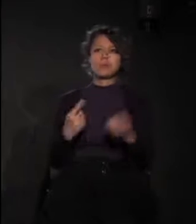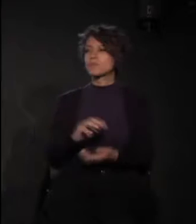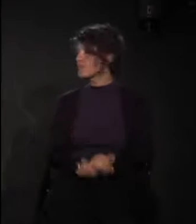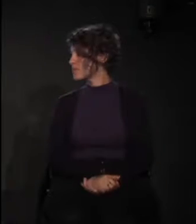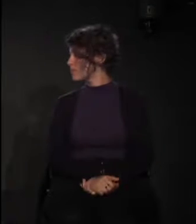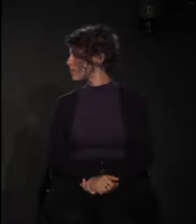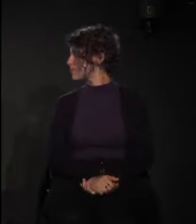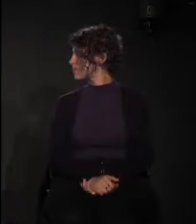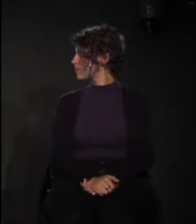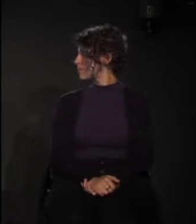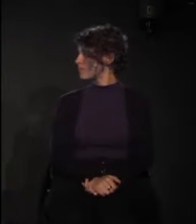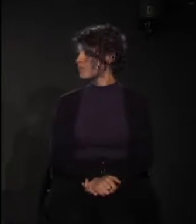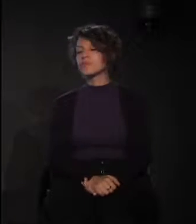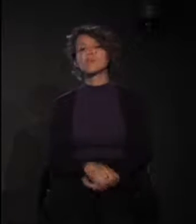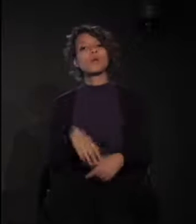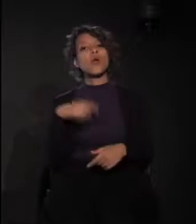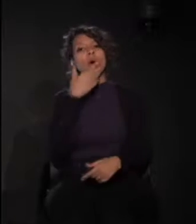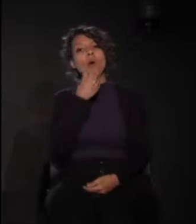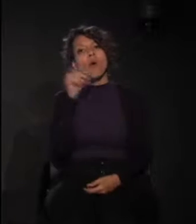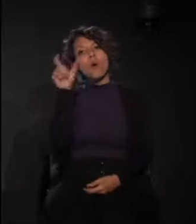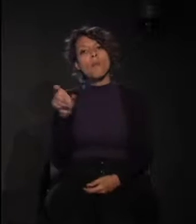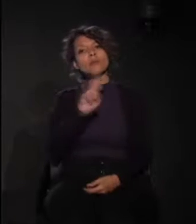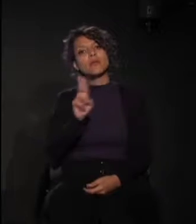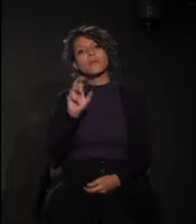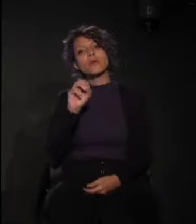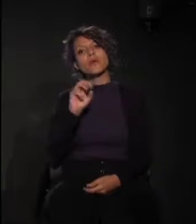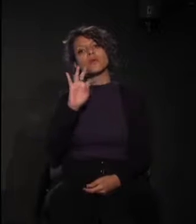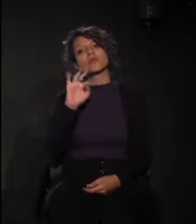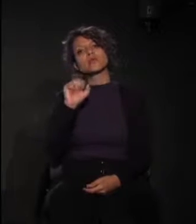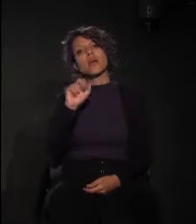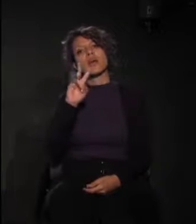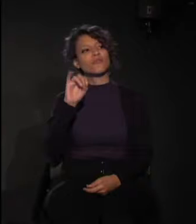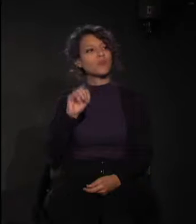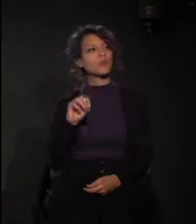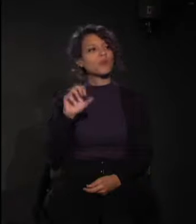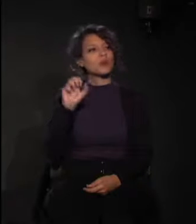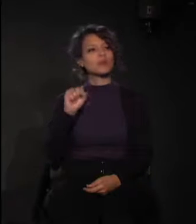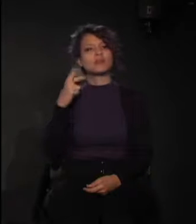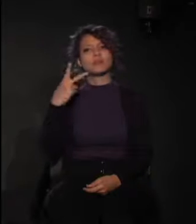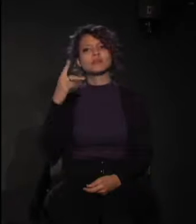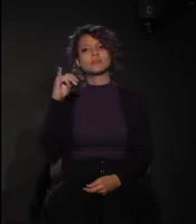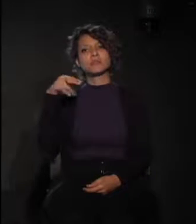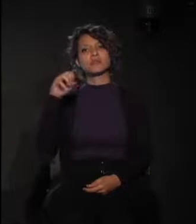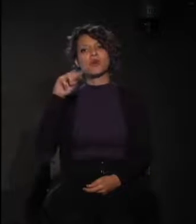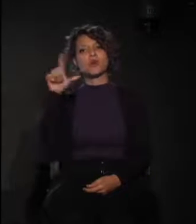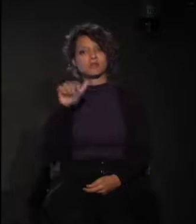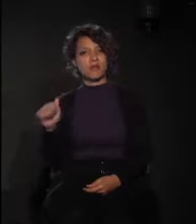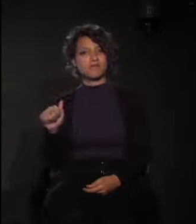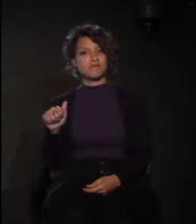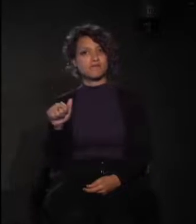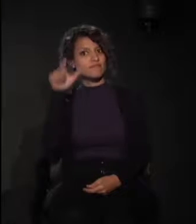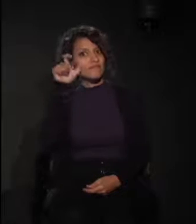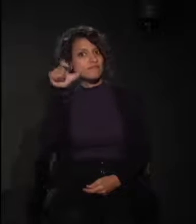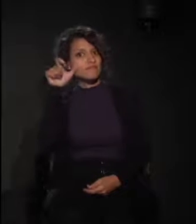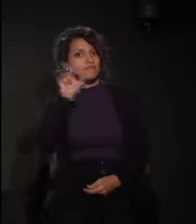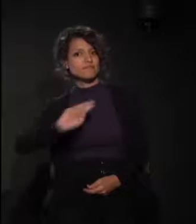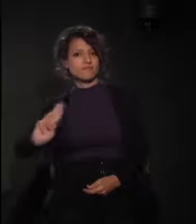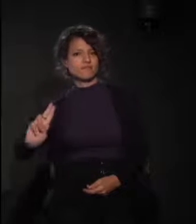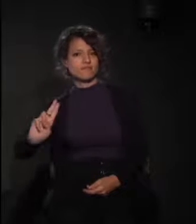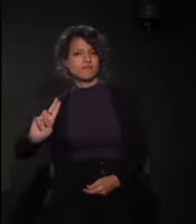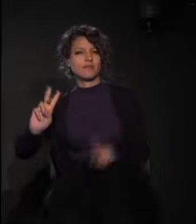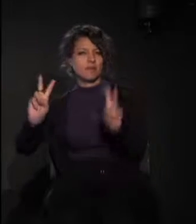alguém chamado otávio espinhosa momentos antes porque normalmente apenas